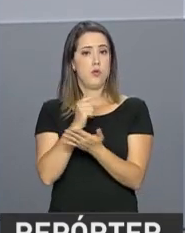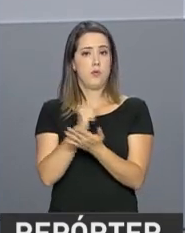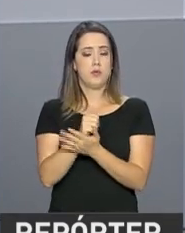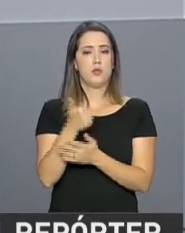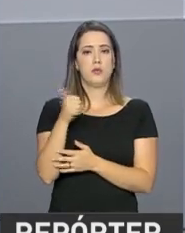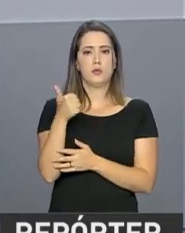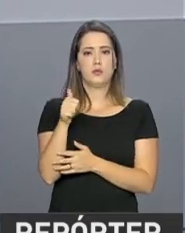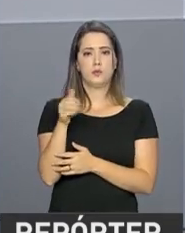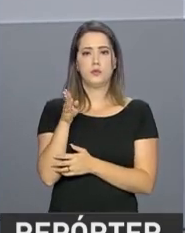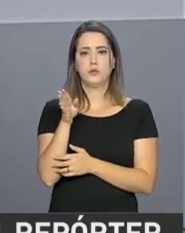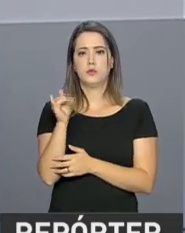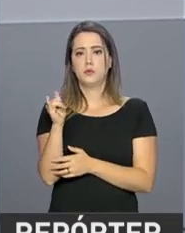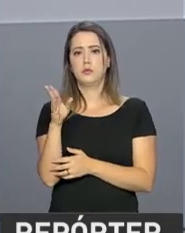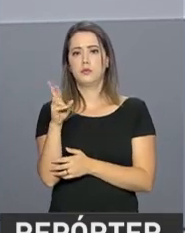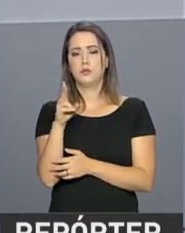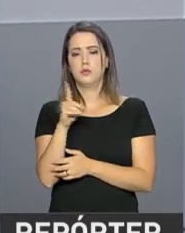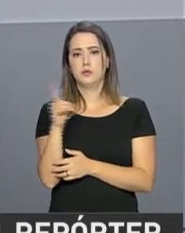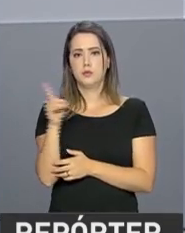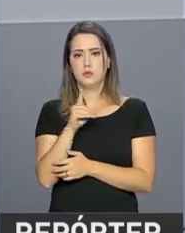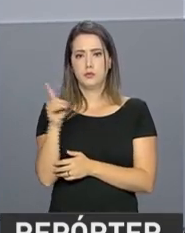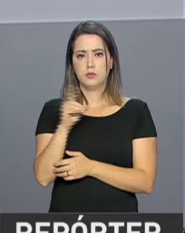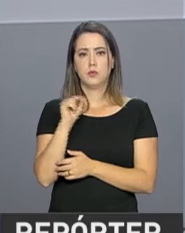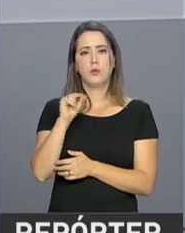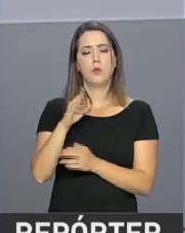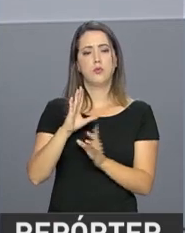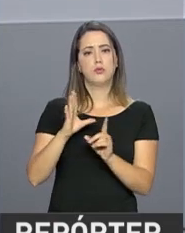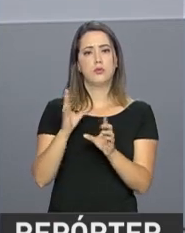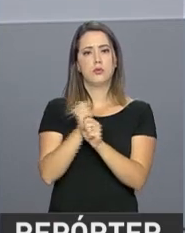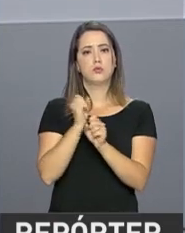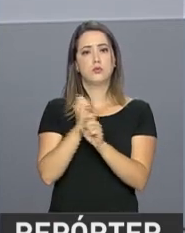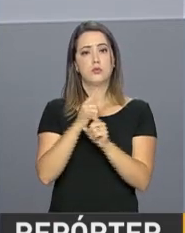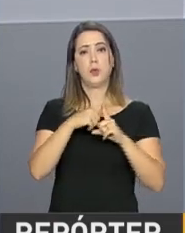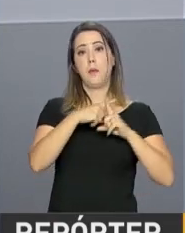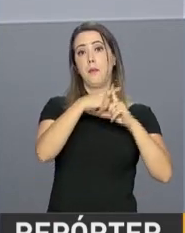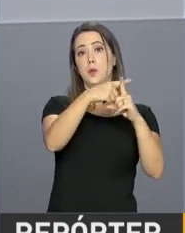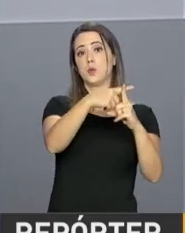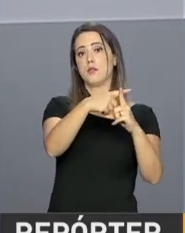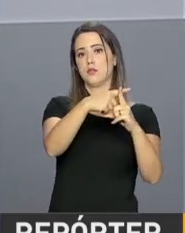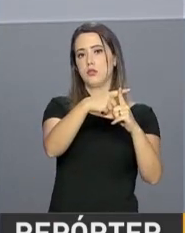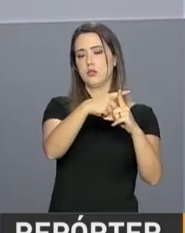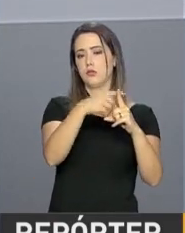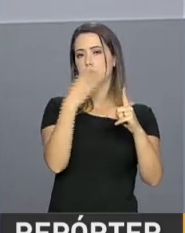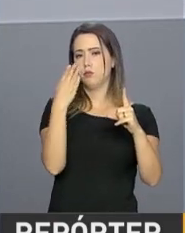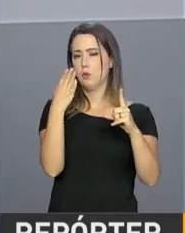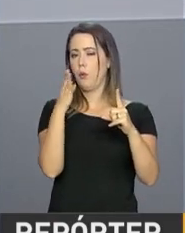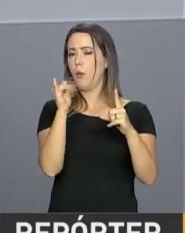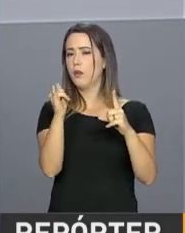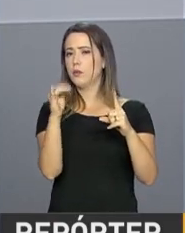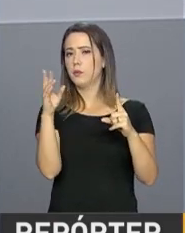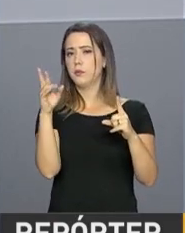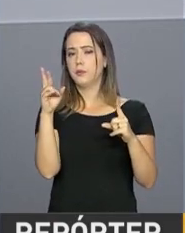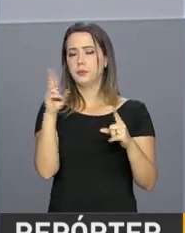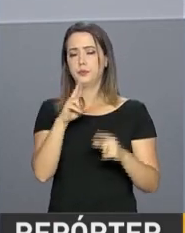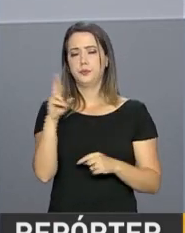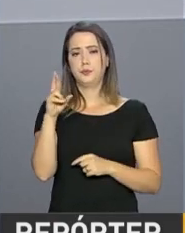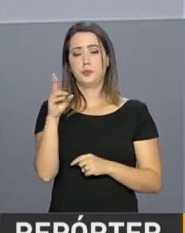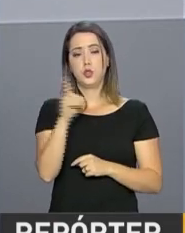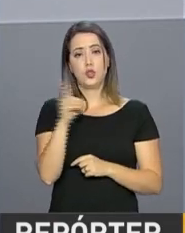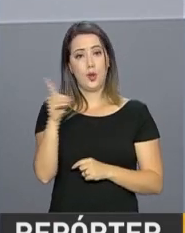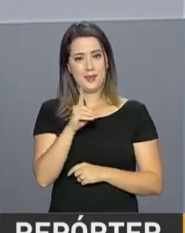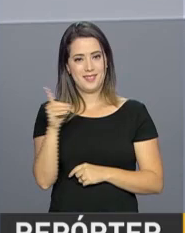compras estão em quase 11 bilhões de dólares o que gera um superávit para o mês de 4 bilhões